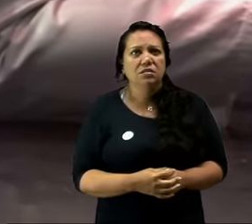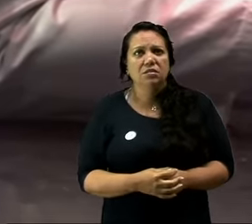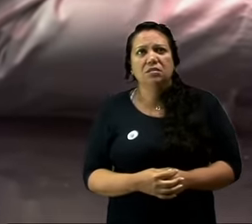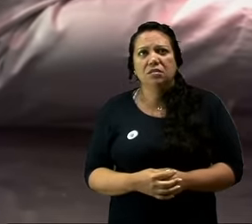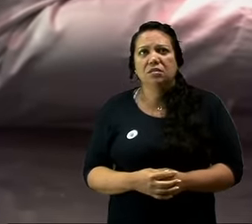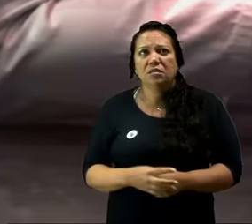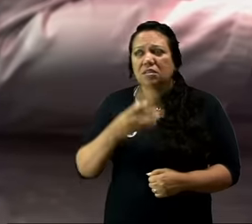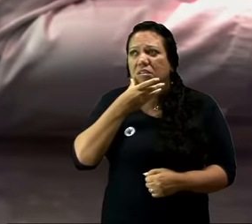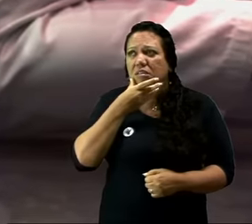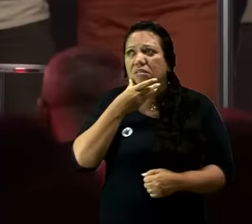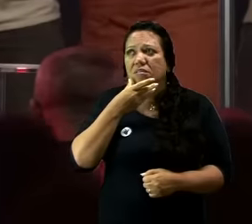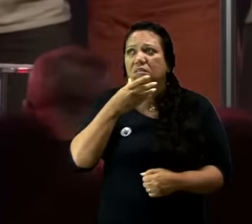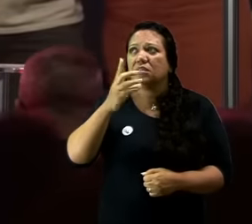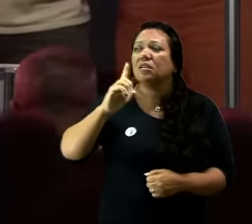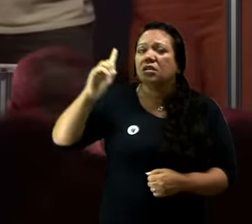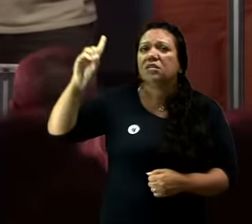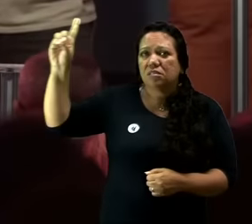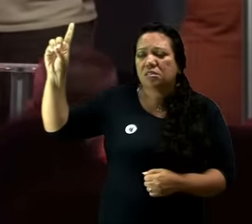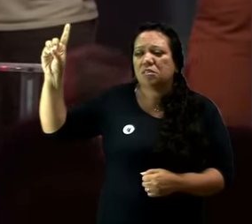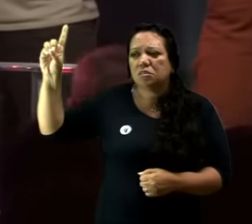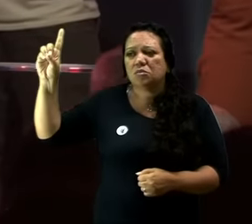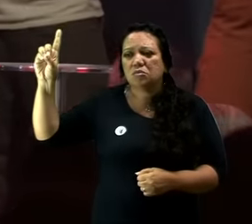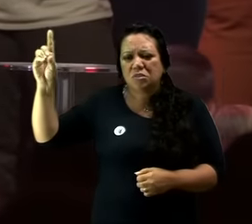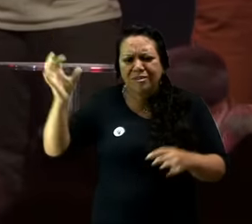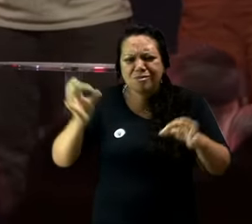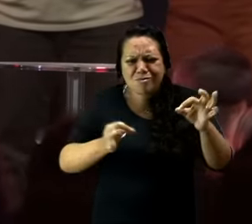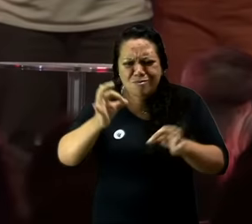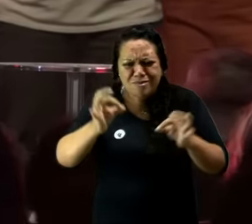Deus está dando um conserto hoje em toda a igreja.